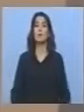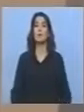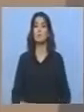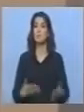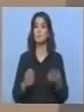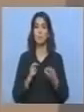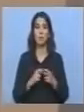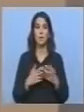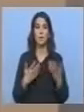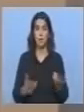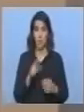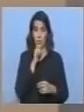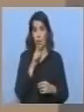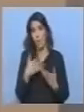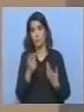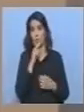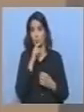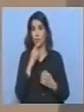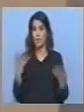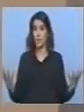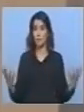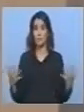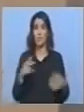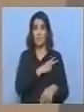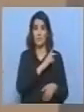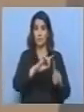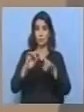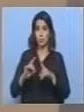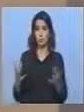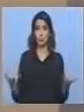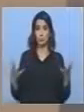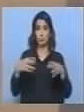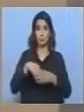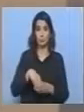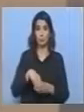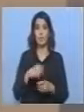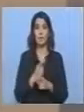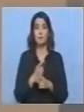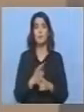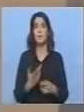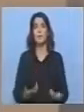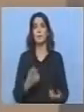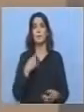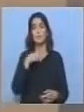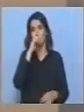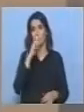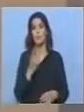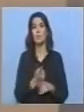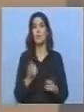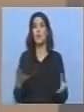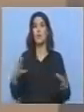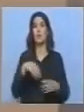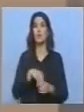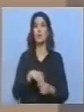a oportunidade da fusão é no fundo a percepção por parte da academia, porque eu relembro que a fusão não